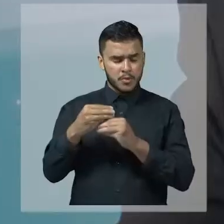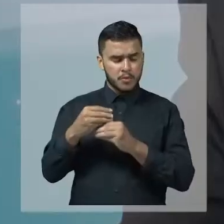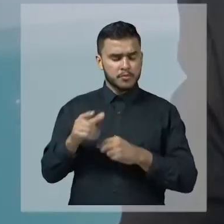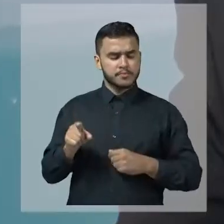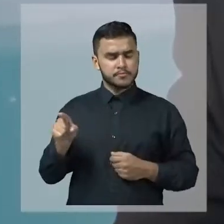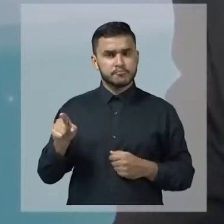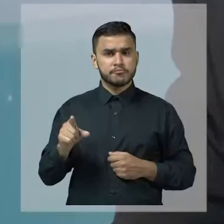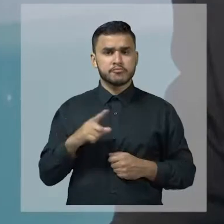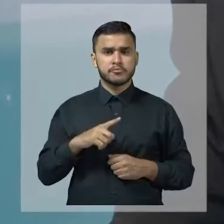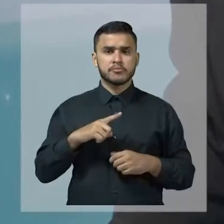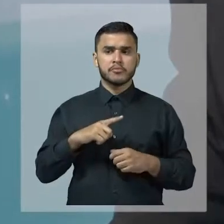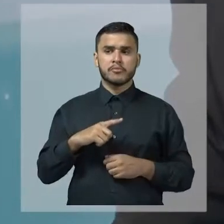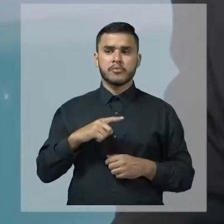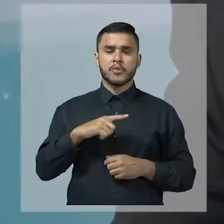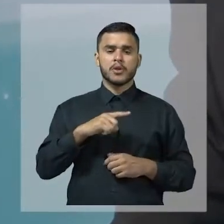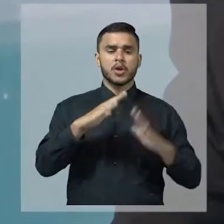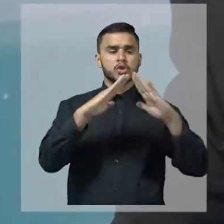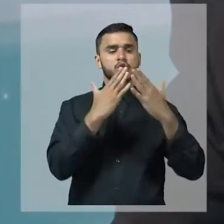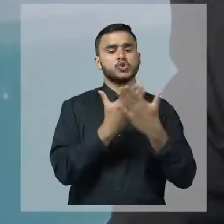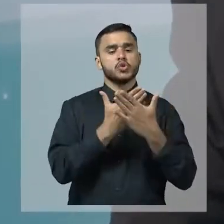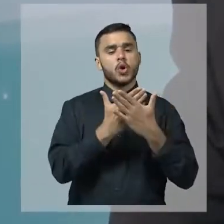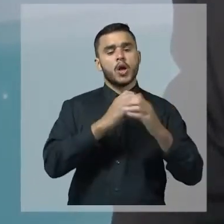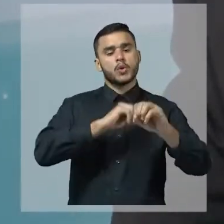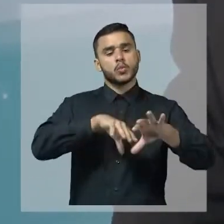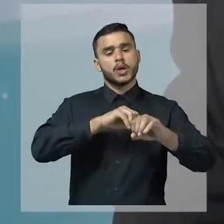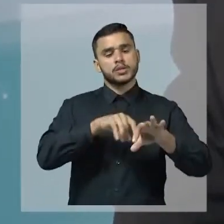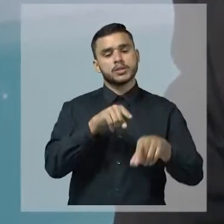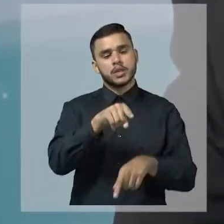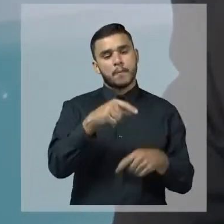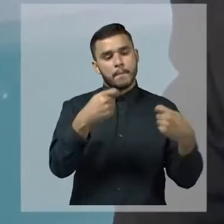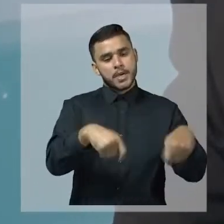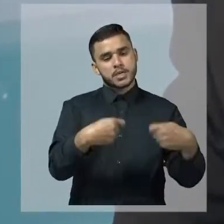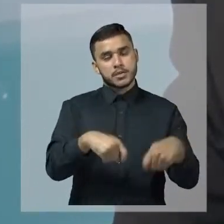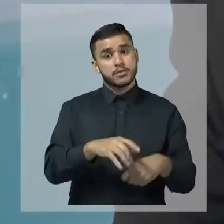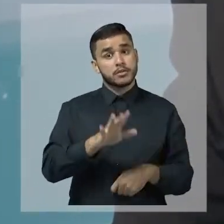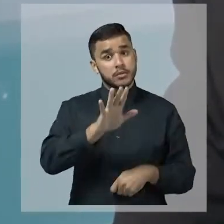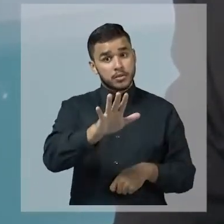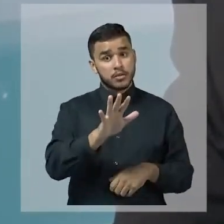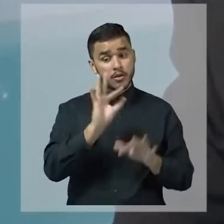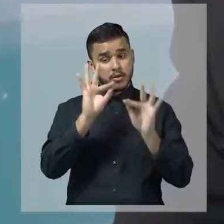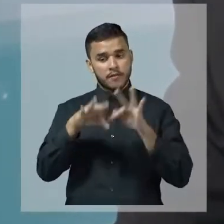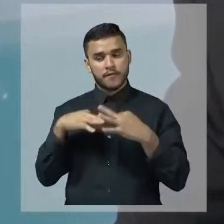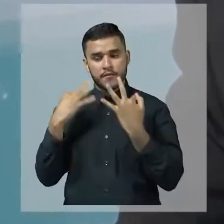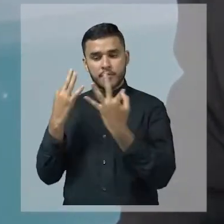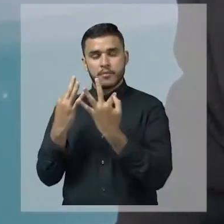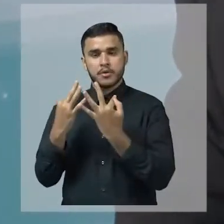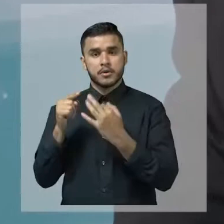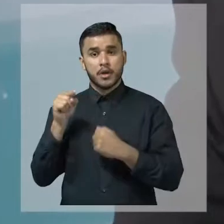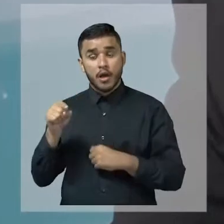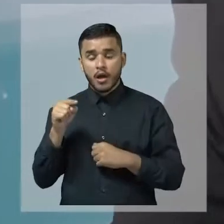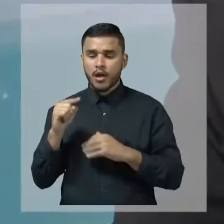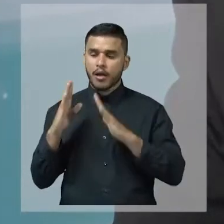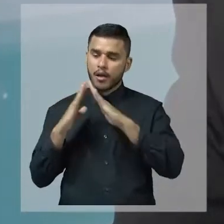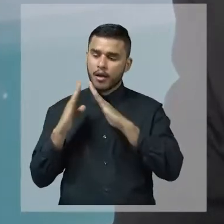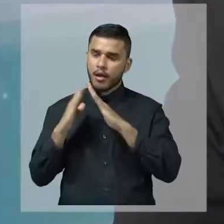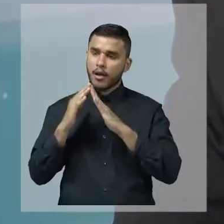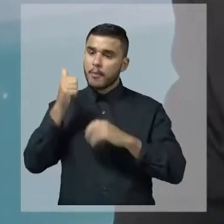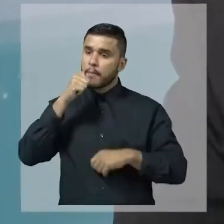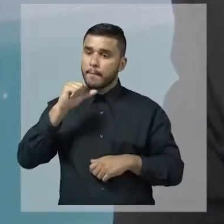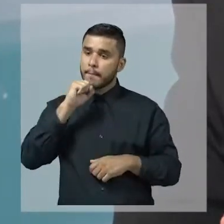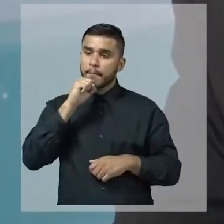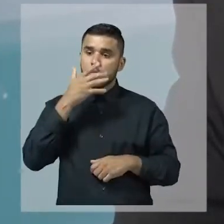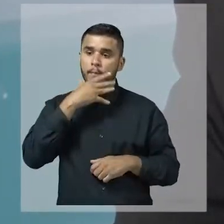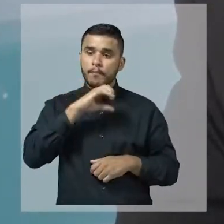da educação formal, tida na escola, mas da educação familiar. Isso é a convivência familiar